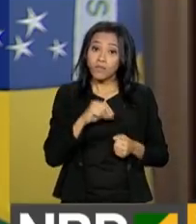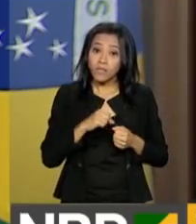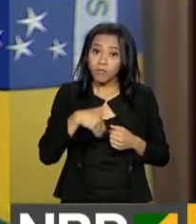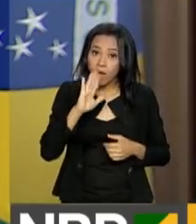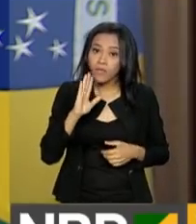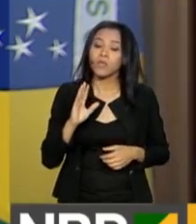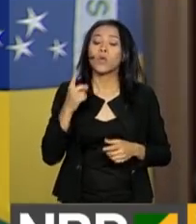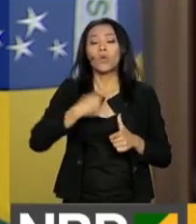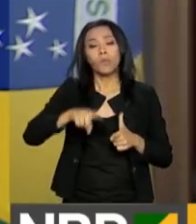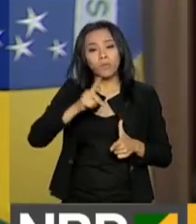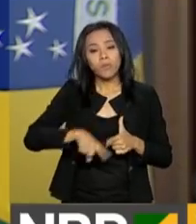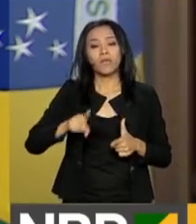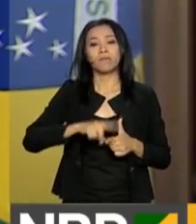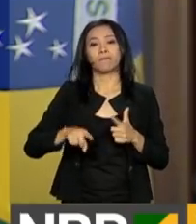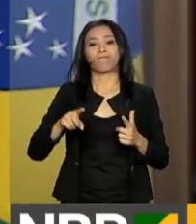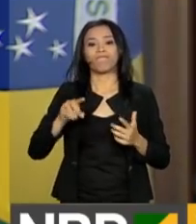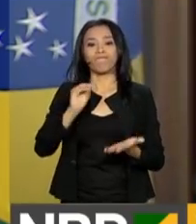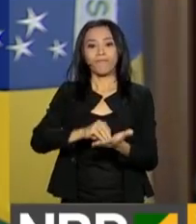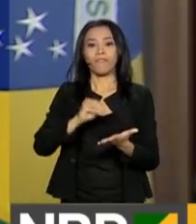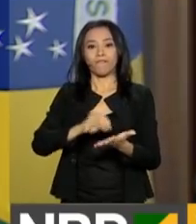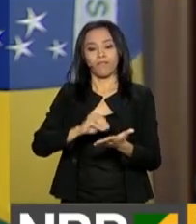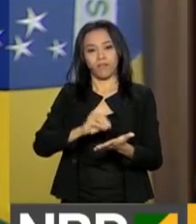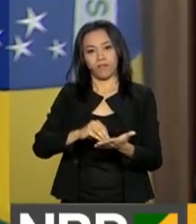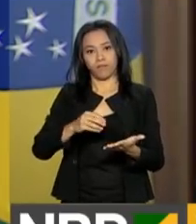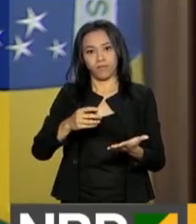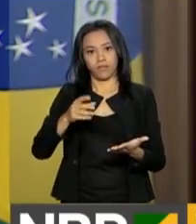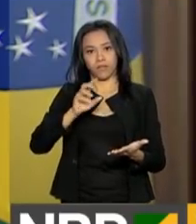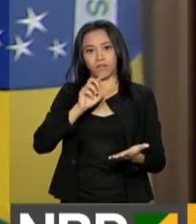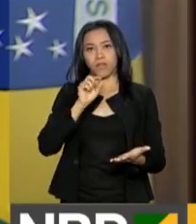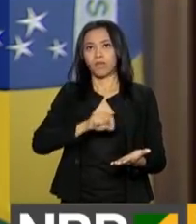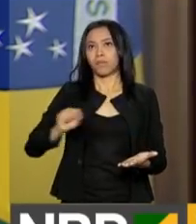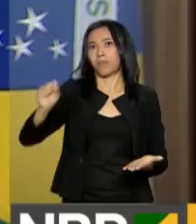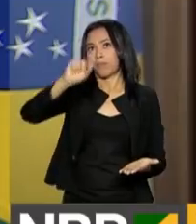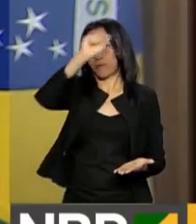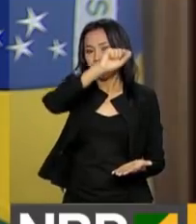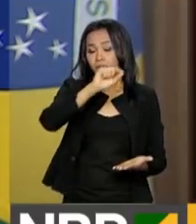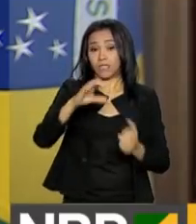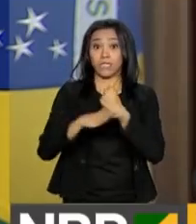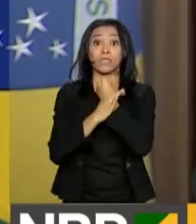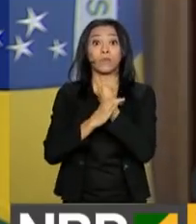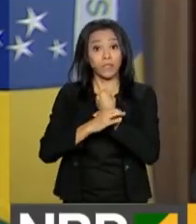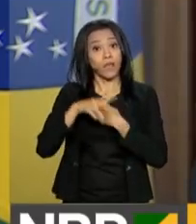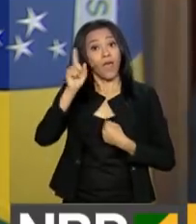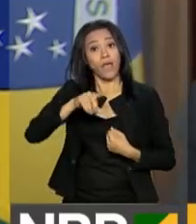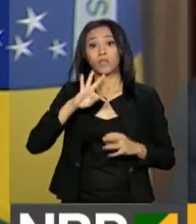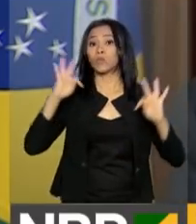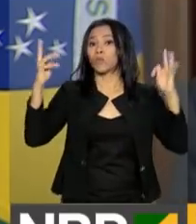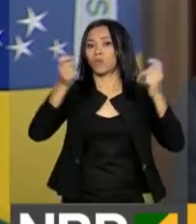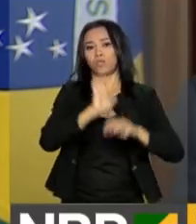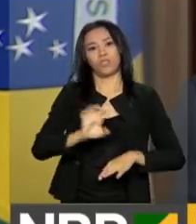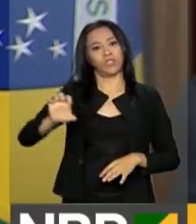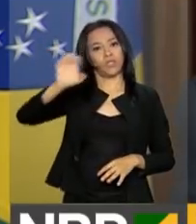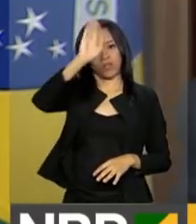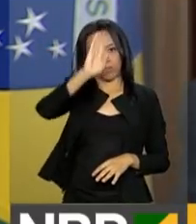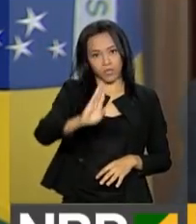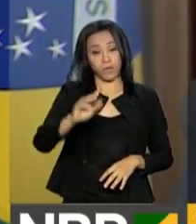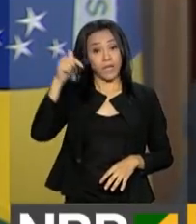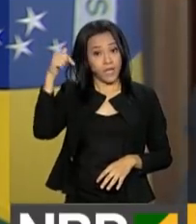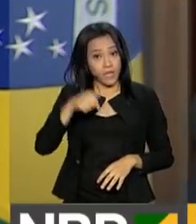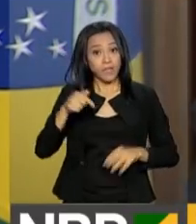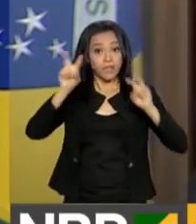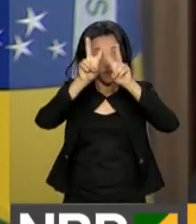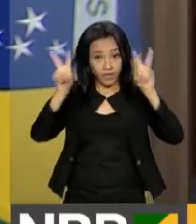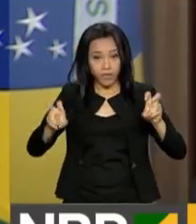pública hoje angustia a todos os estados brasileiros a grande maioria deles este tema nós todos estamos aqui